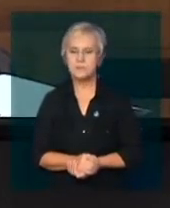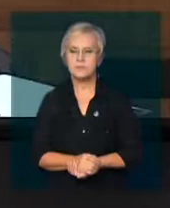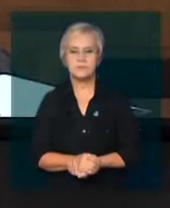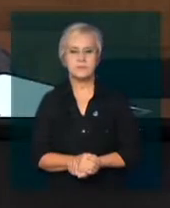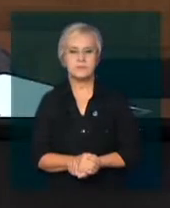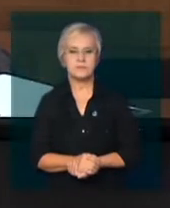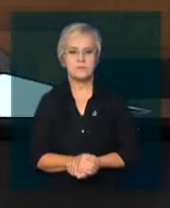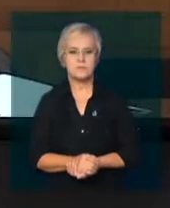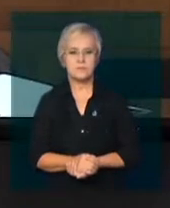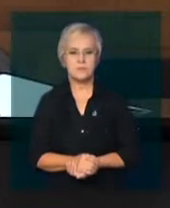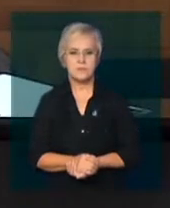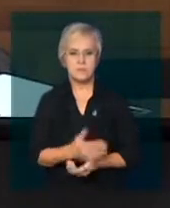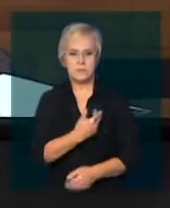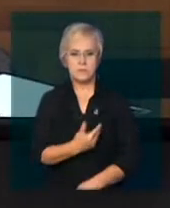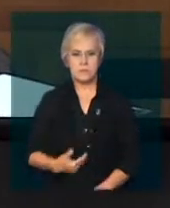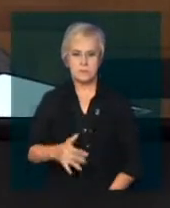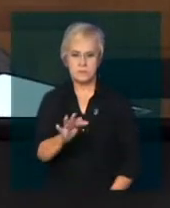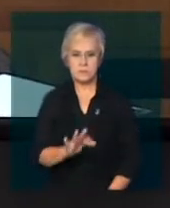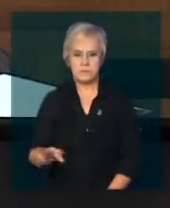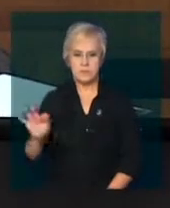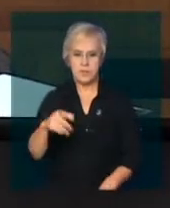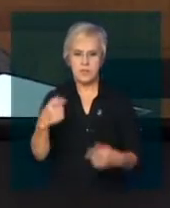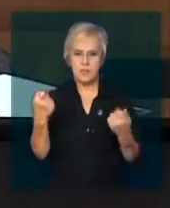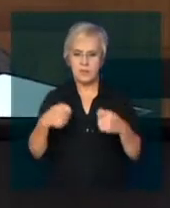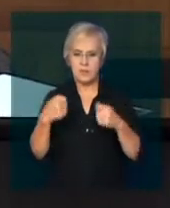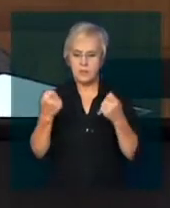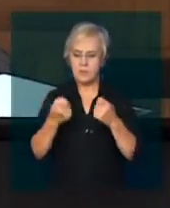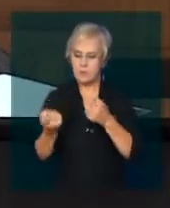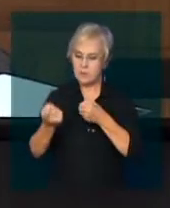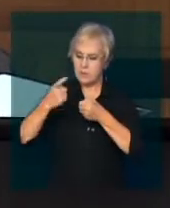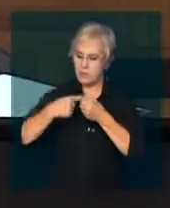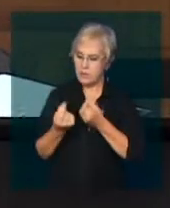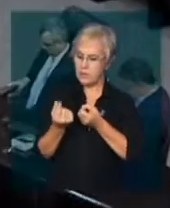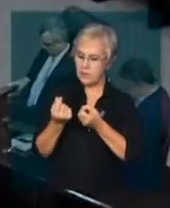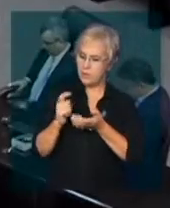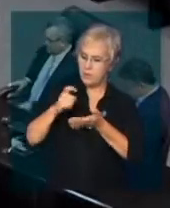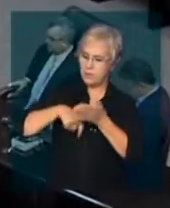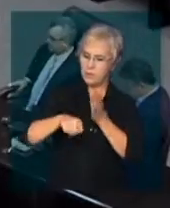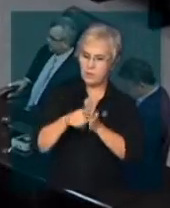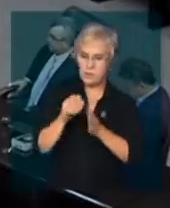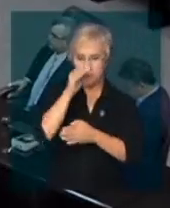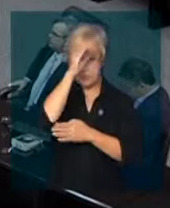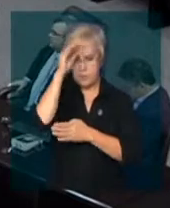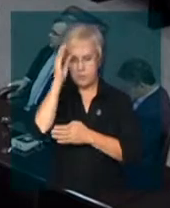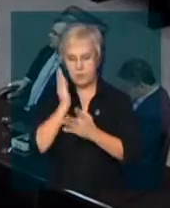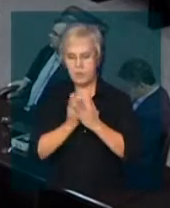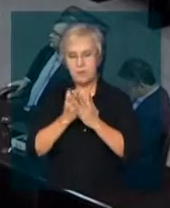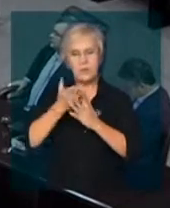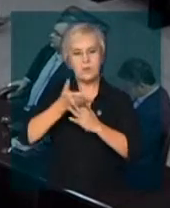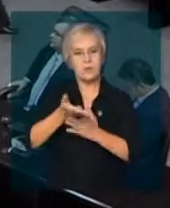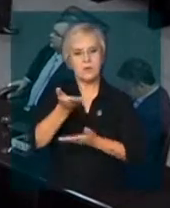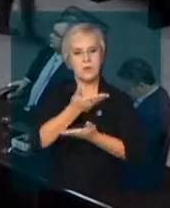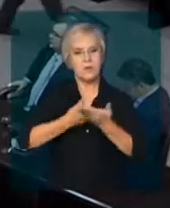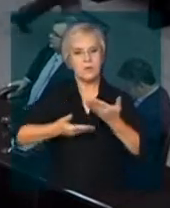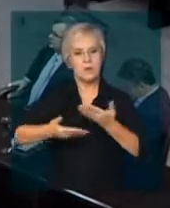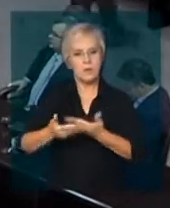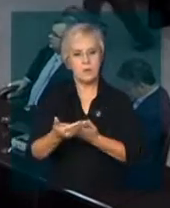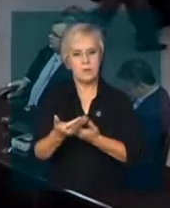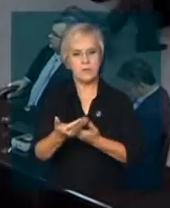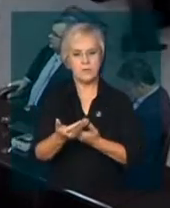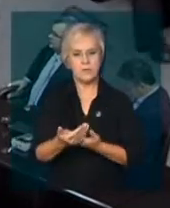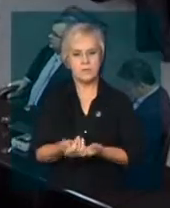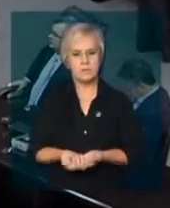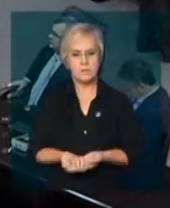cidadãos desejam. O governo federal precisa devolver esses impostos aos cidadãos através de serviços básicos, especialmente